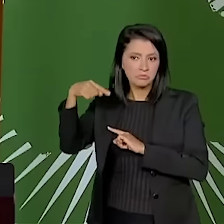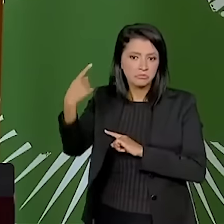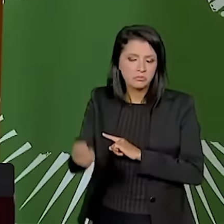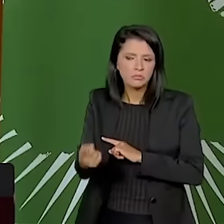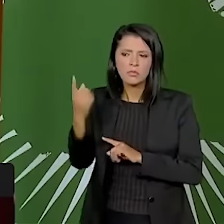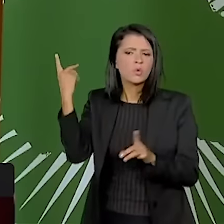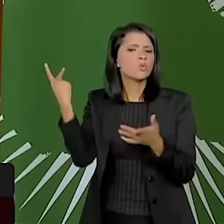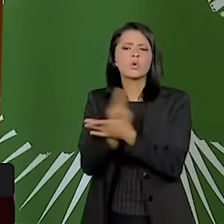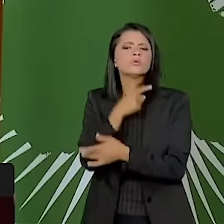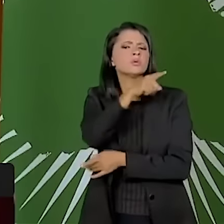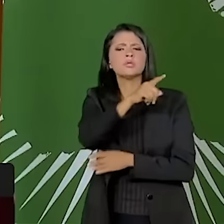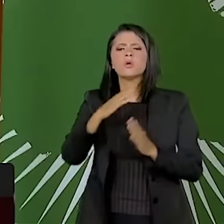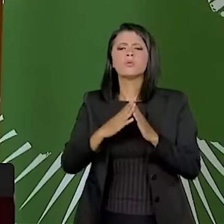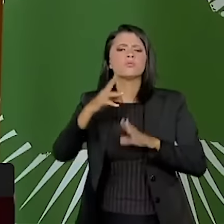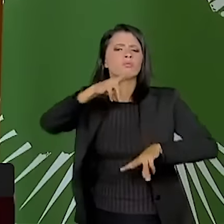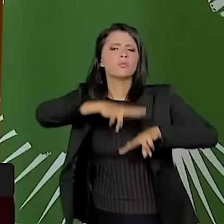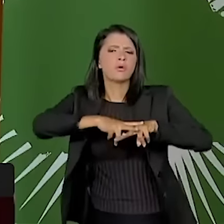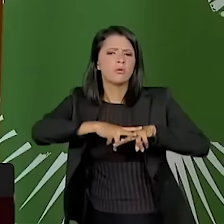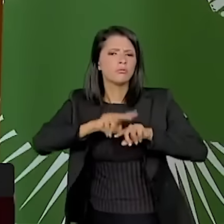no presídio de Mossoró.